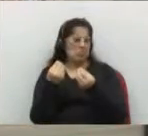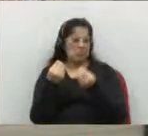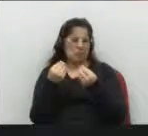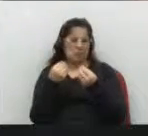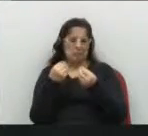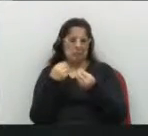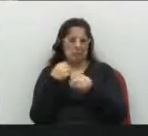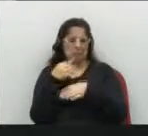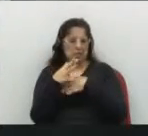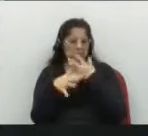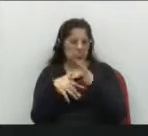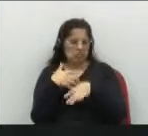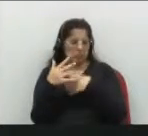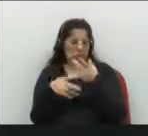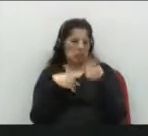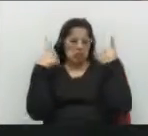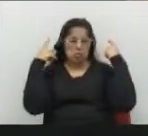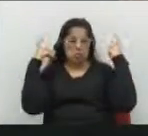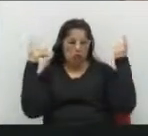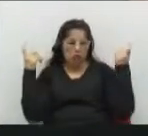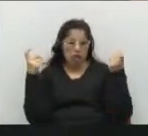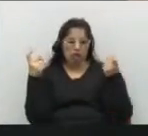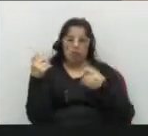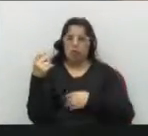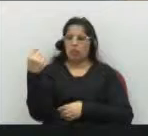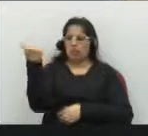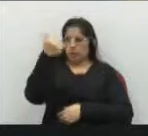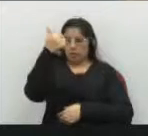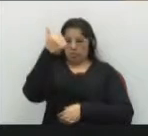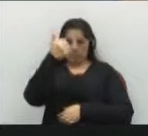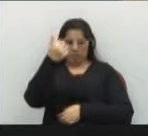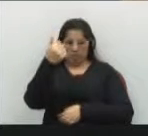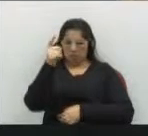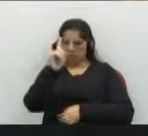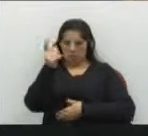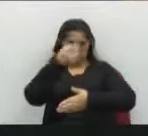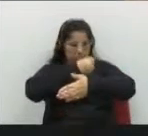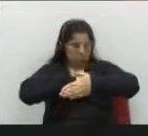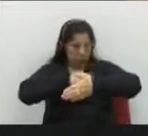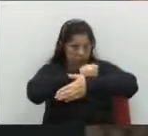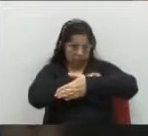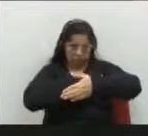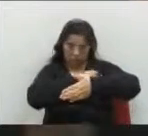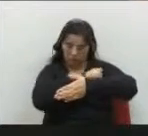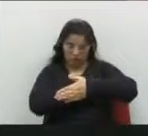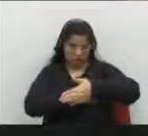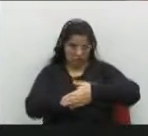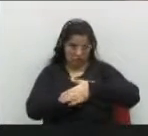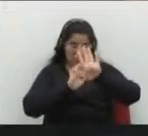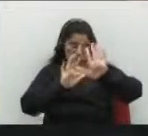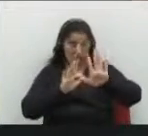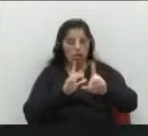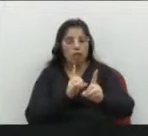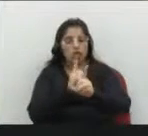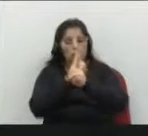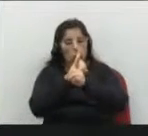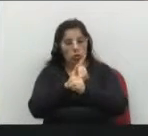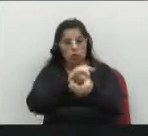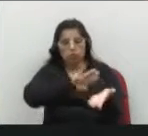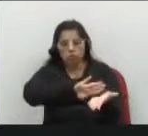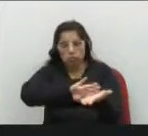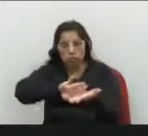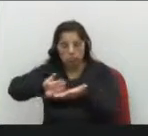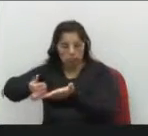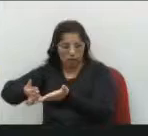acho que, primeiro, não foi cozinhado o feijão, né? Achou, separou, primeira